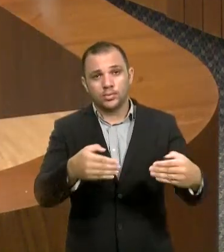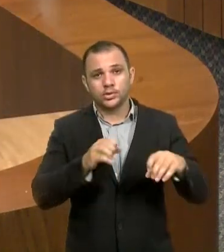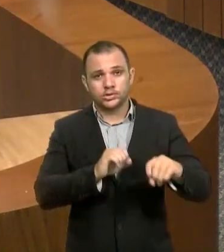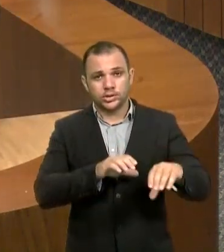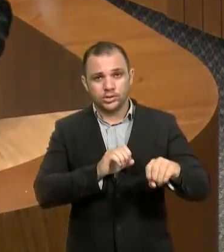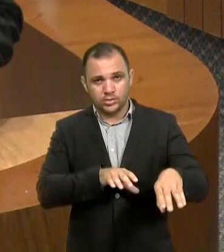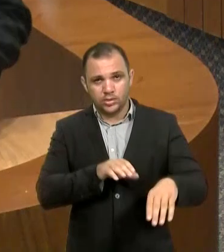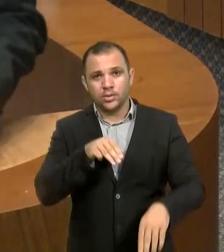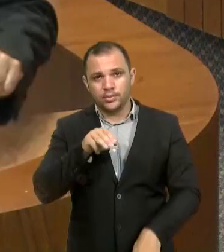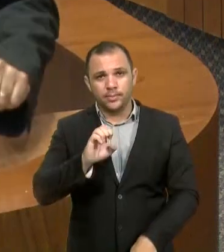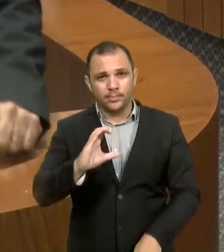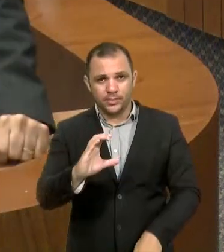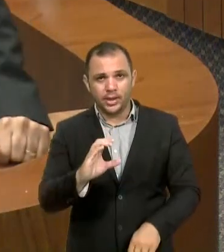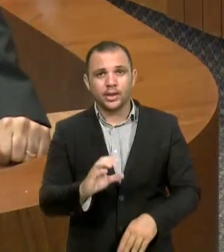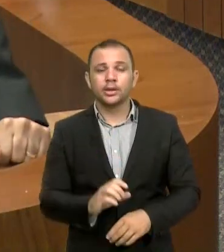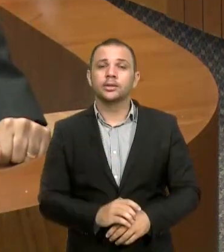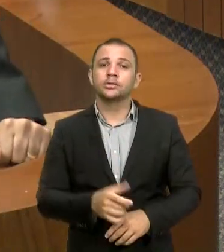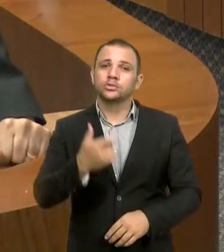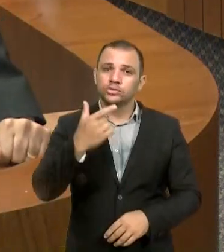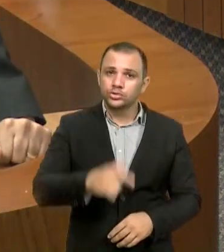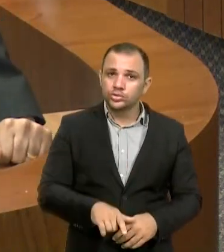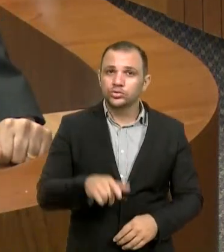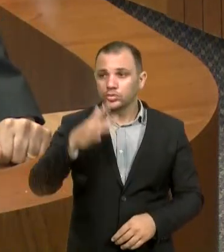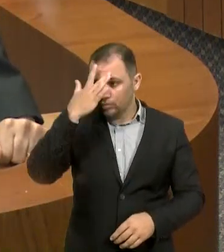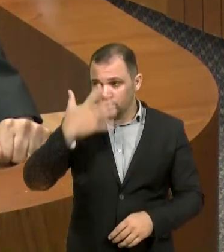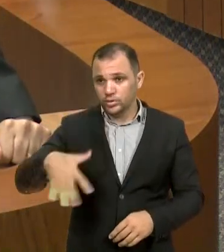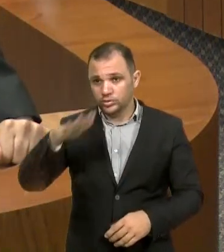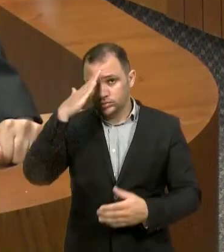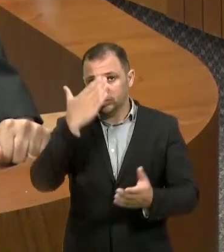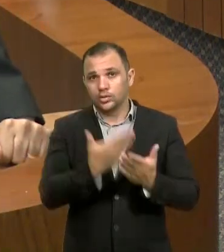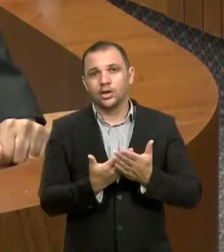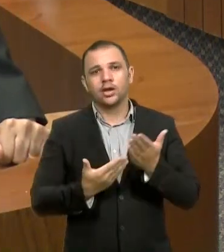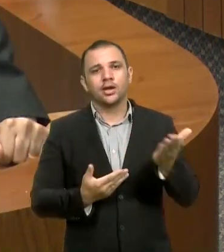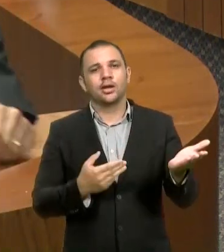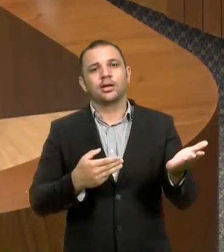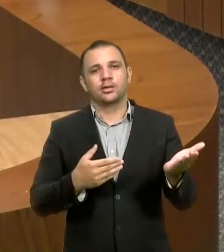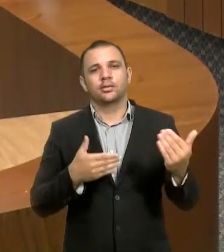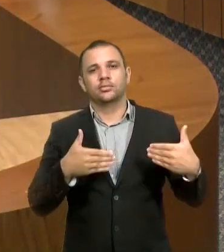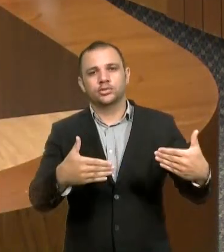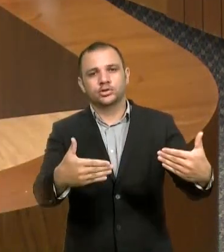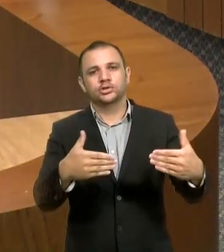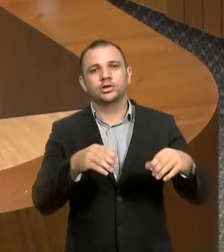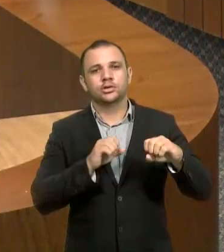Voltou a ter credibilidade no Ministério da Educação. Deputado Wellington,